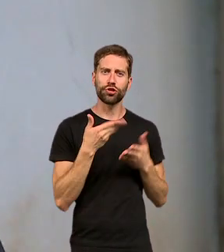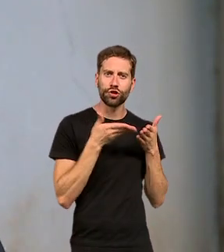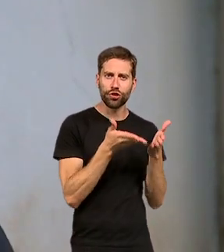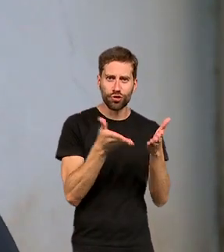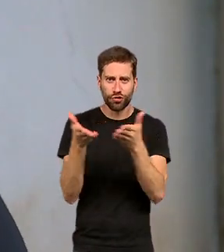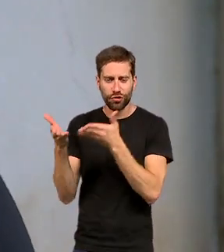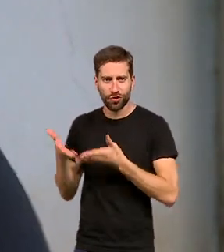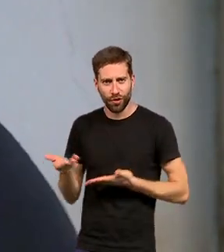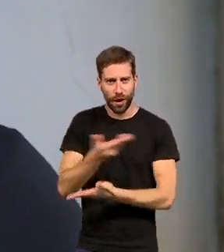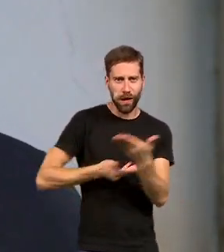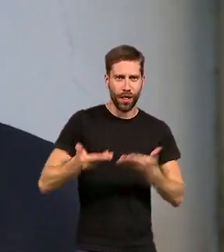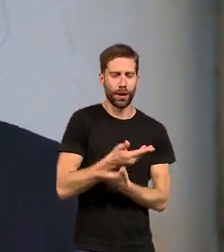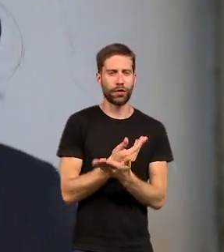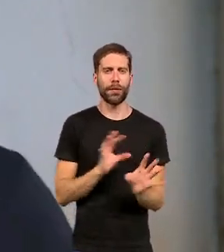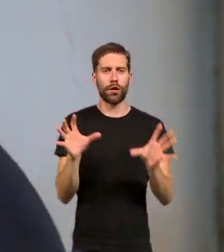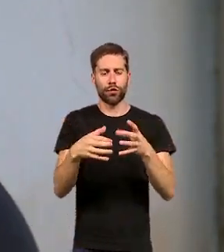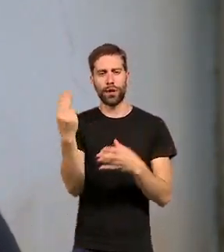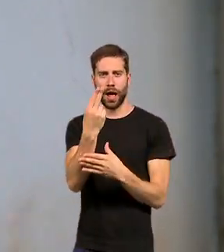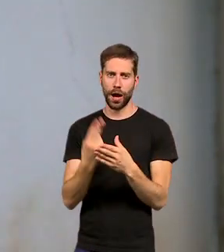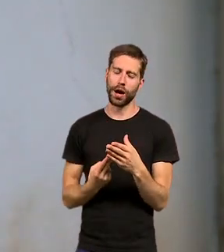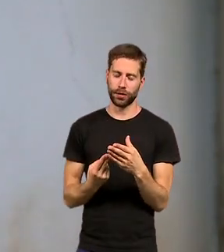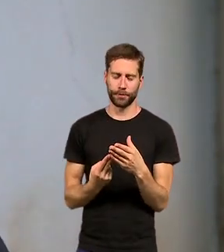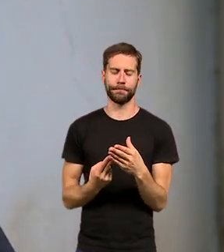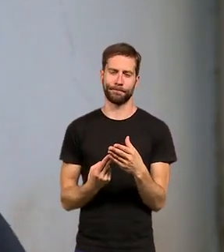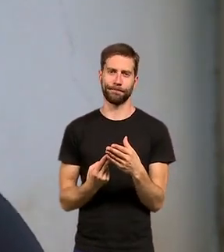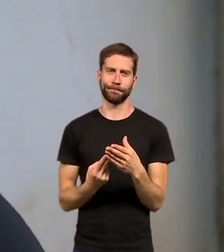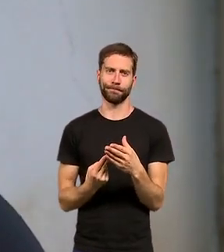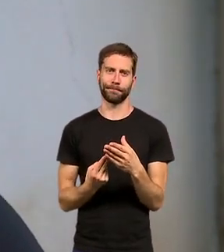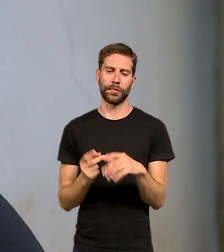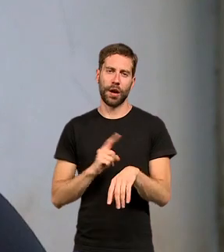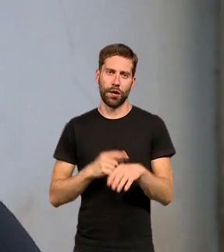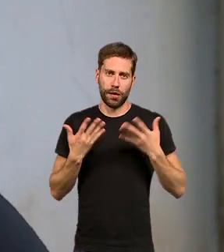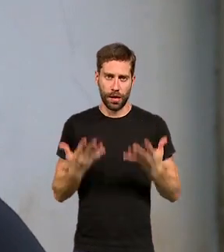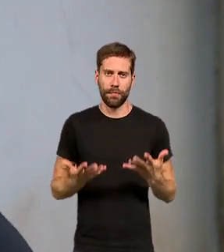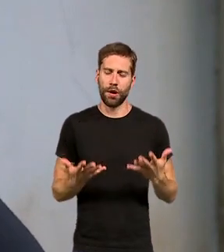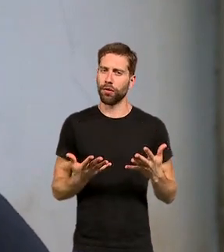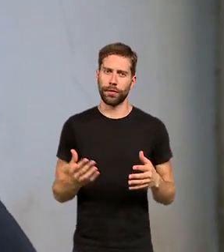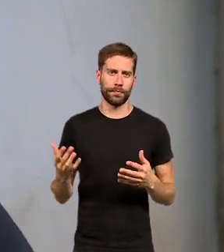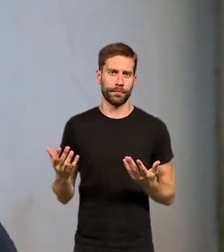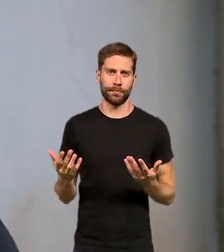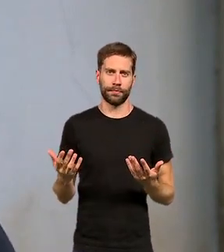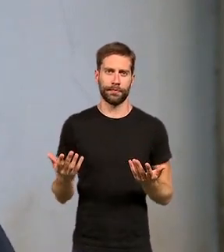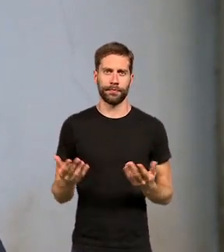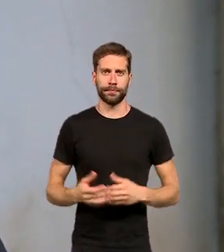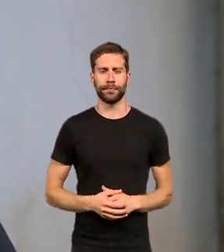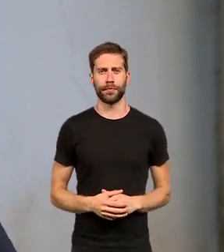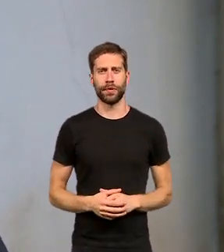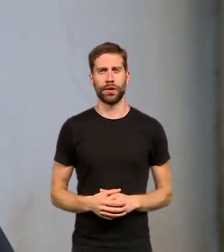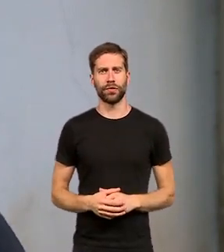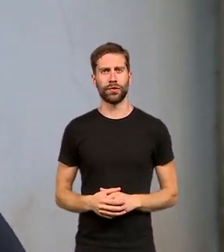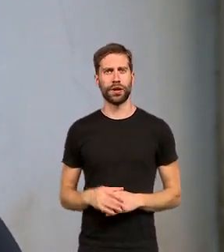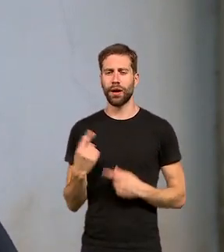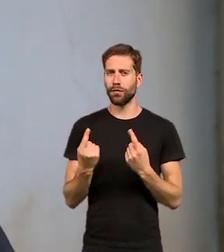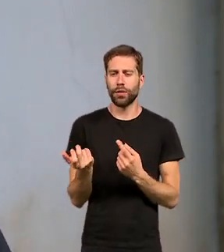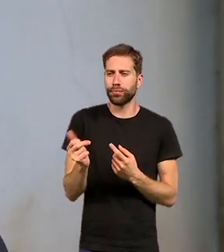a gente e para a comunidade artística, nesta altura do ano e deste tempo,